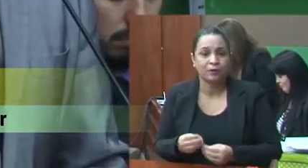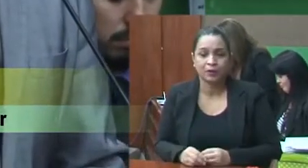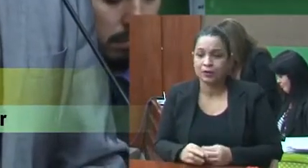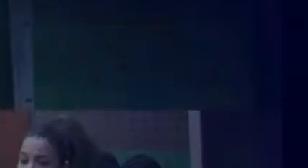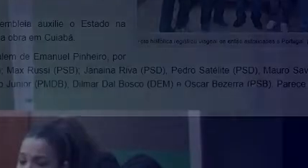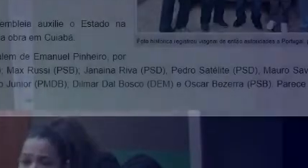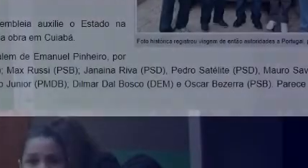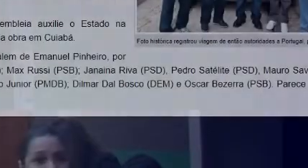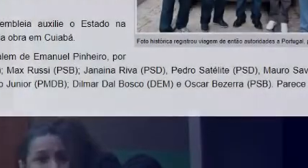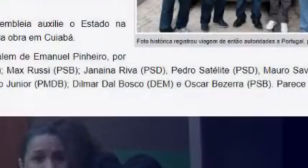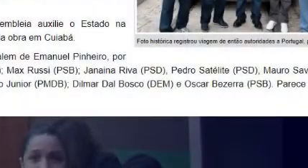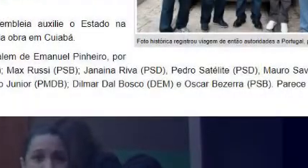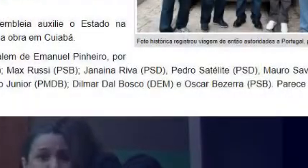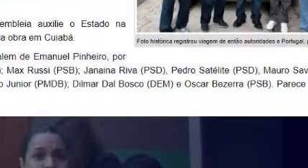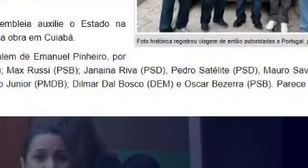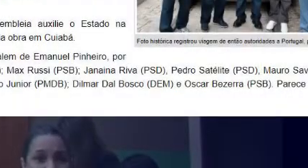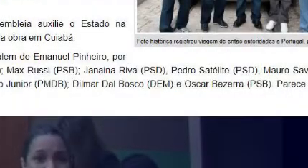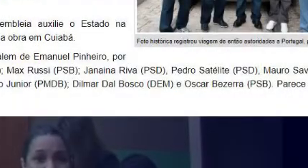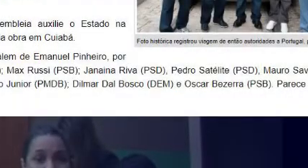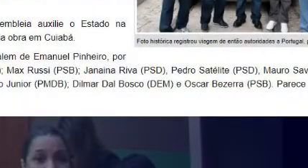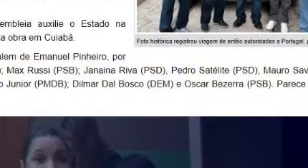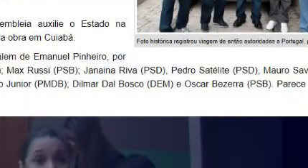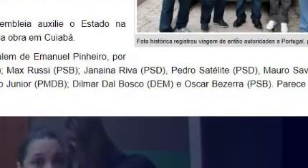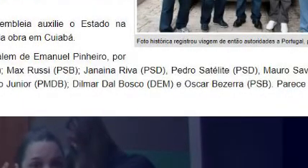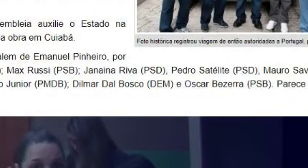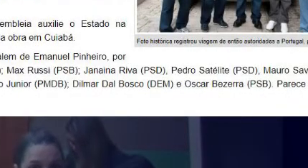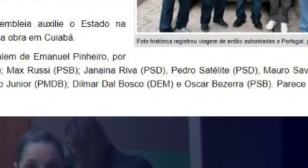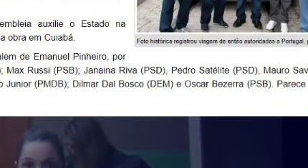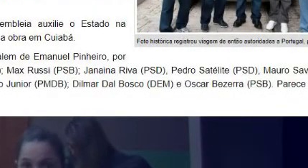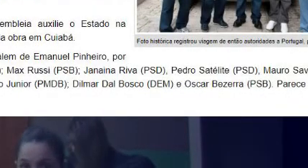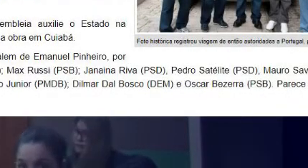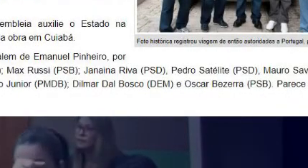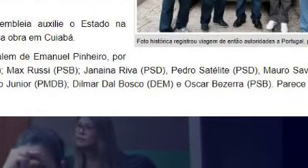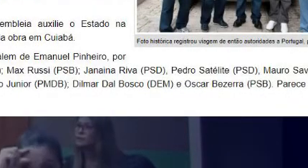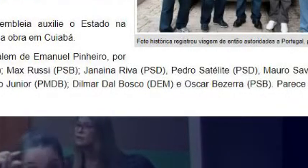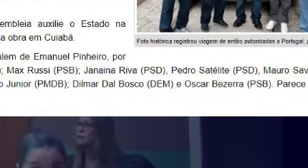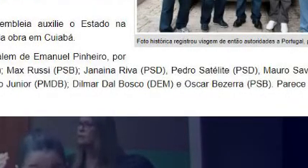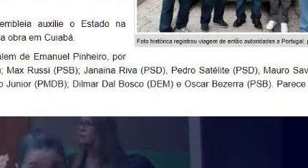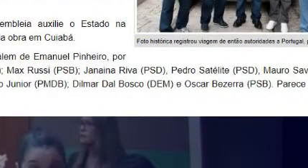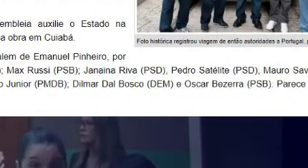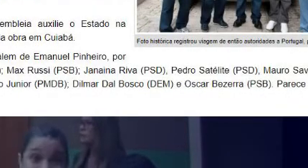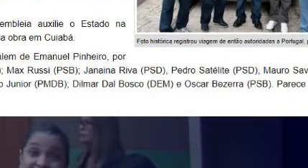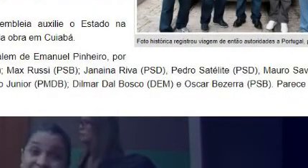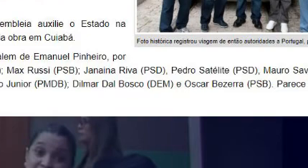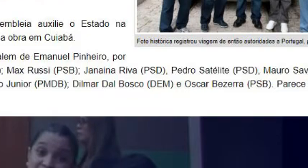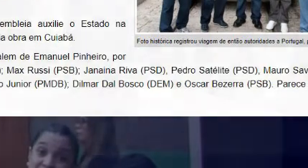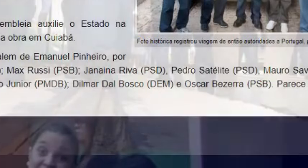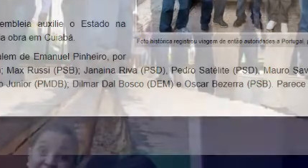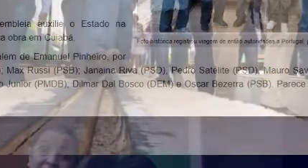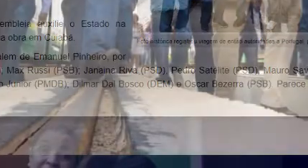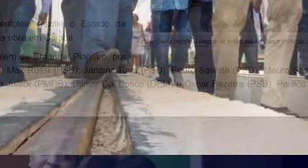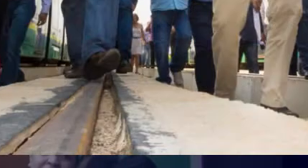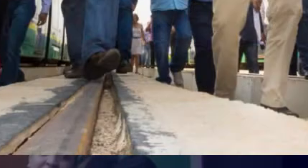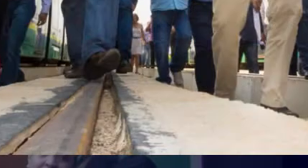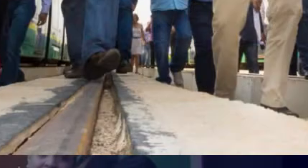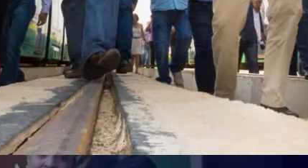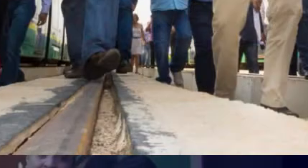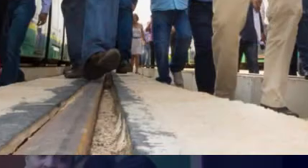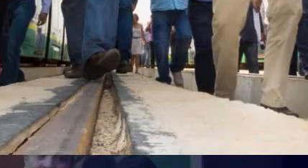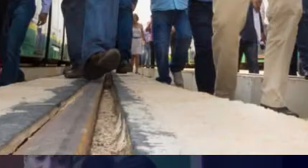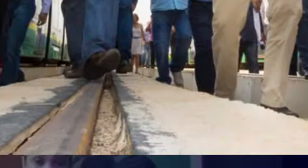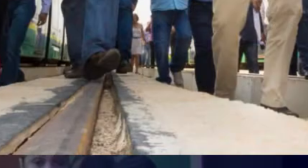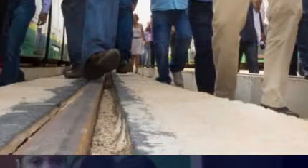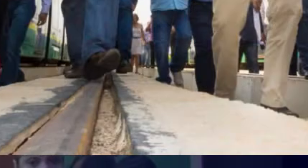mesmo. Deputado Emanuel Pinheiro era o responsável da fiscalização do VLT.